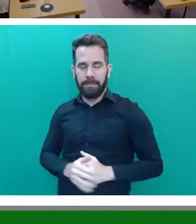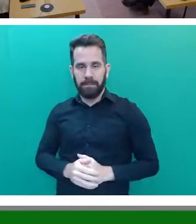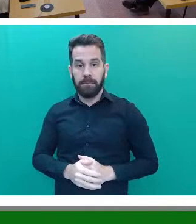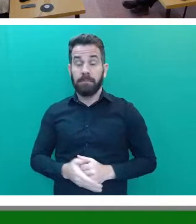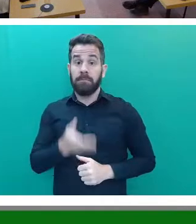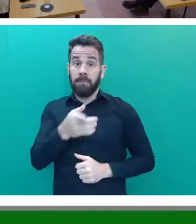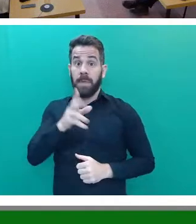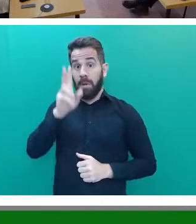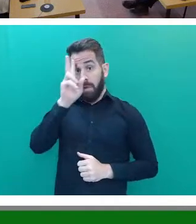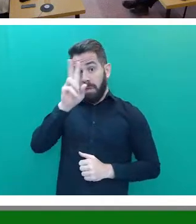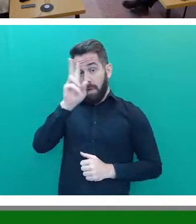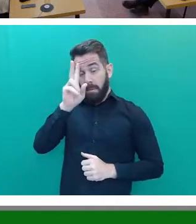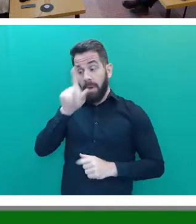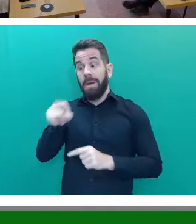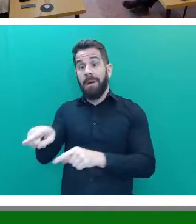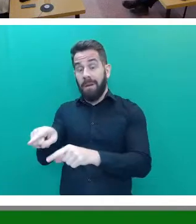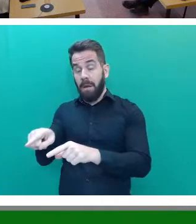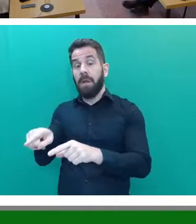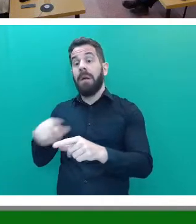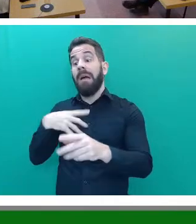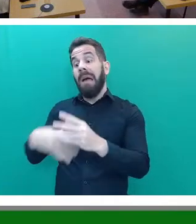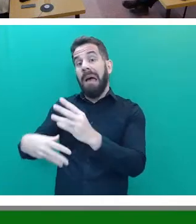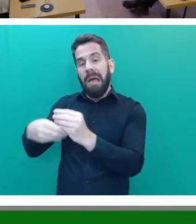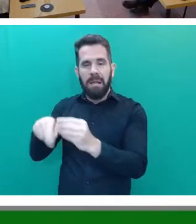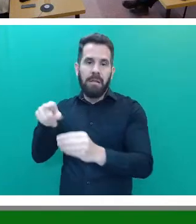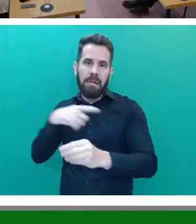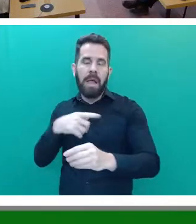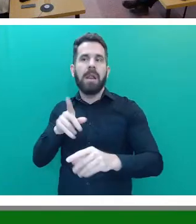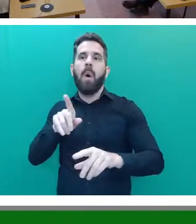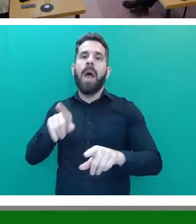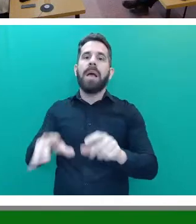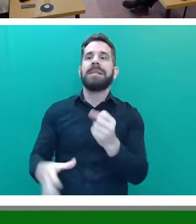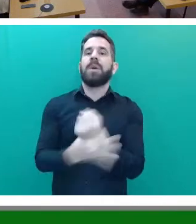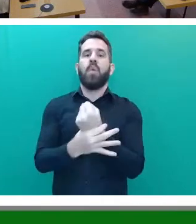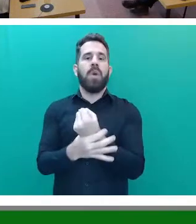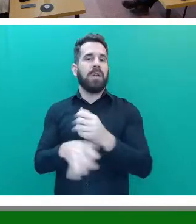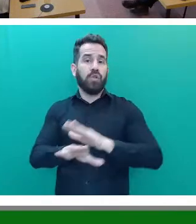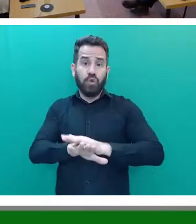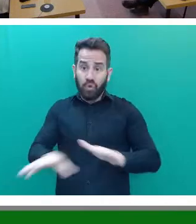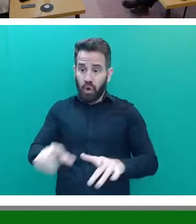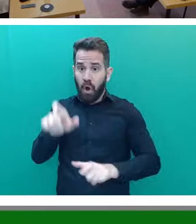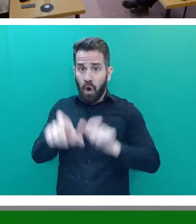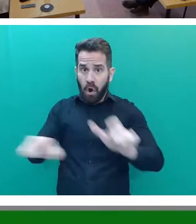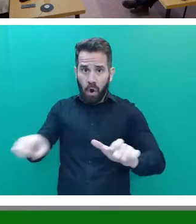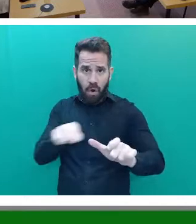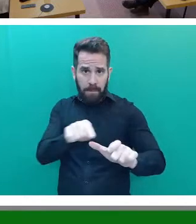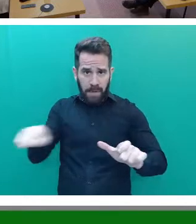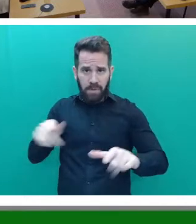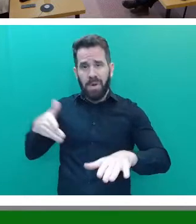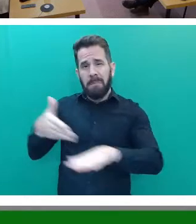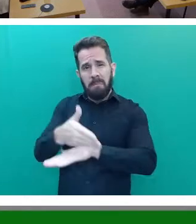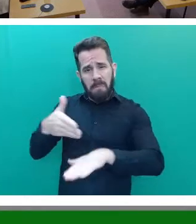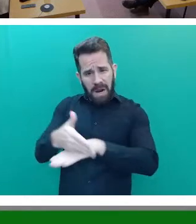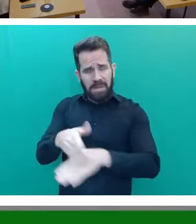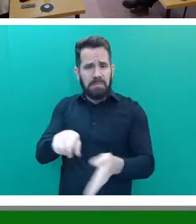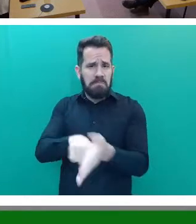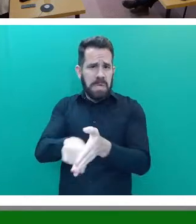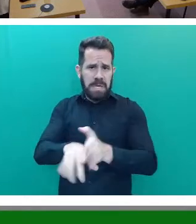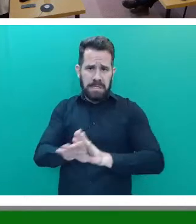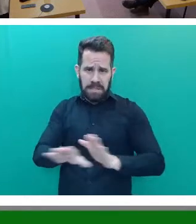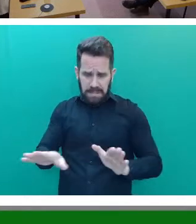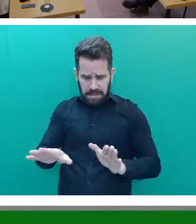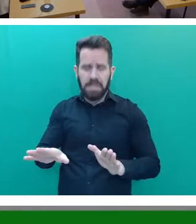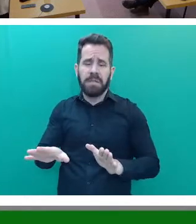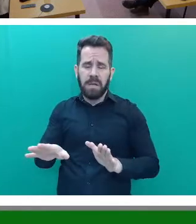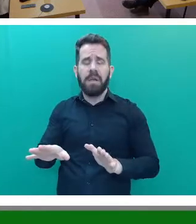apenas resguarda os participantes, né, com essa submissão e aprovação do projeto de pesquisa junto ao Comitê